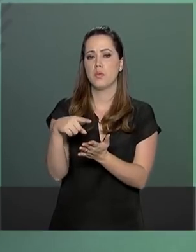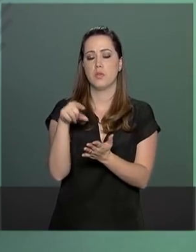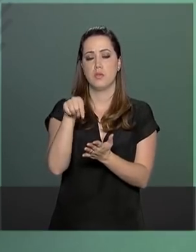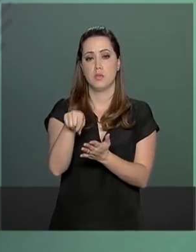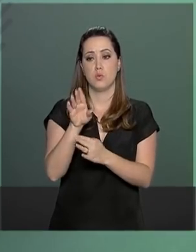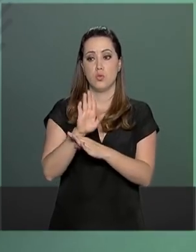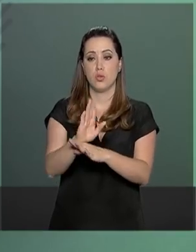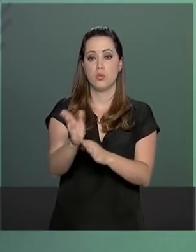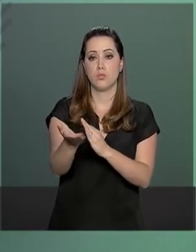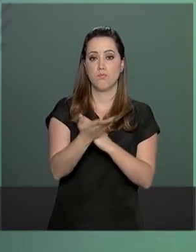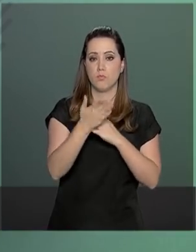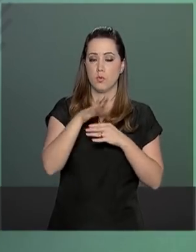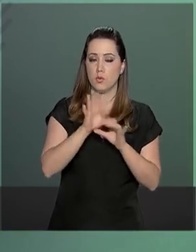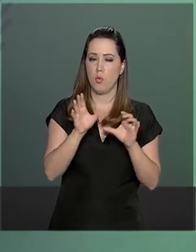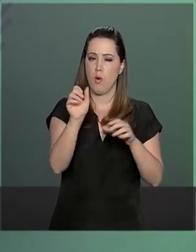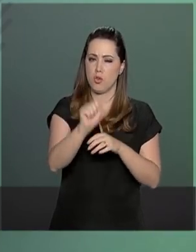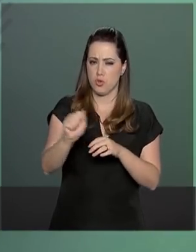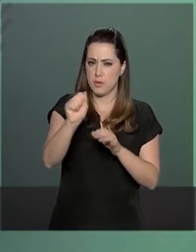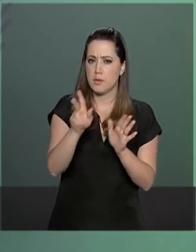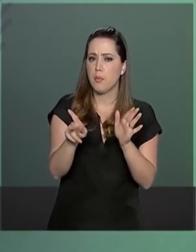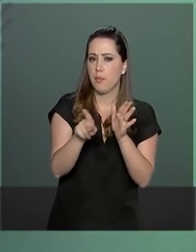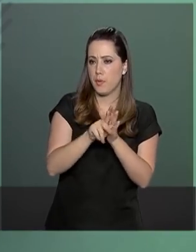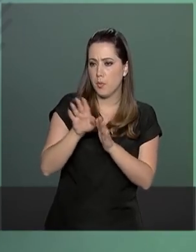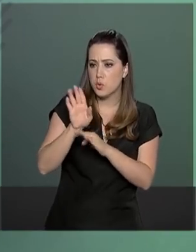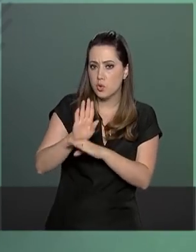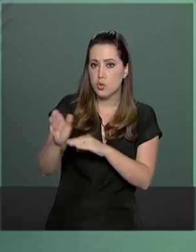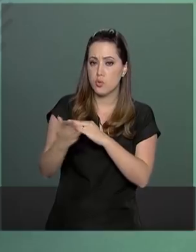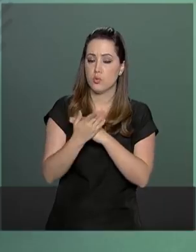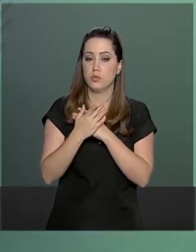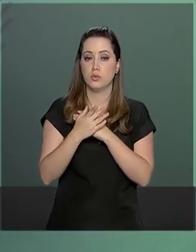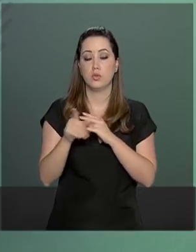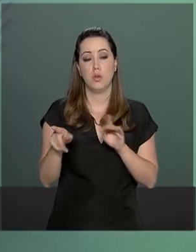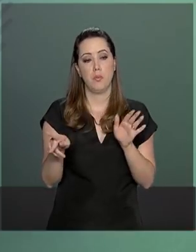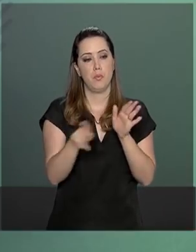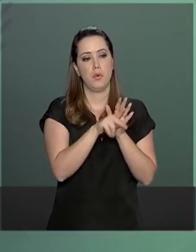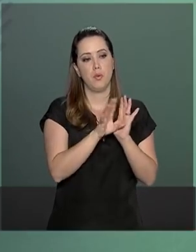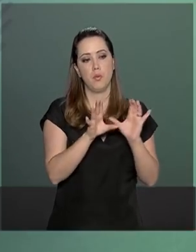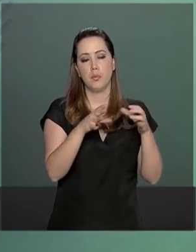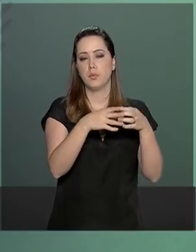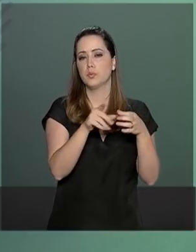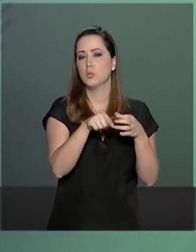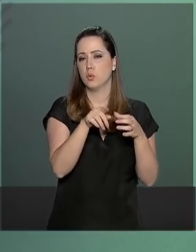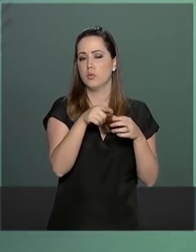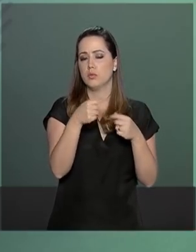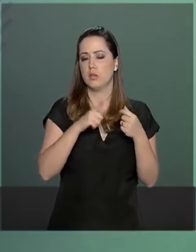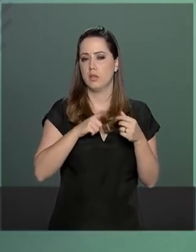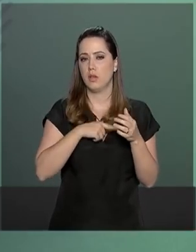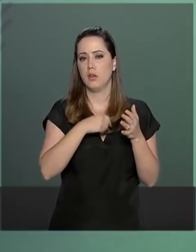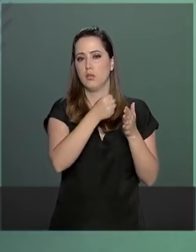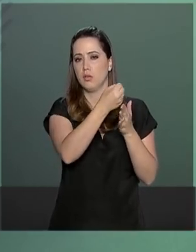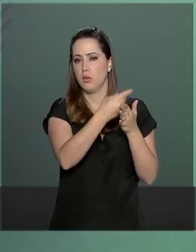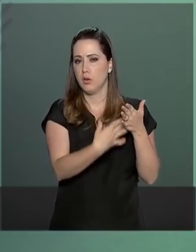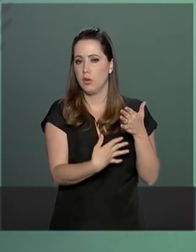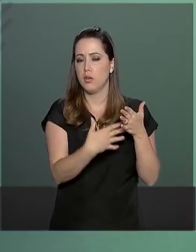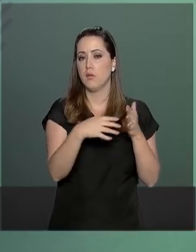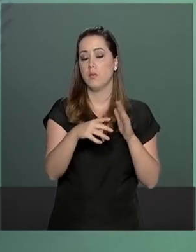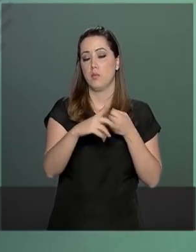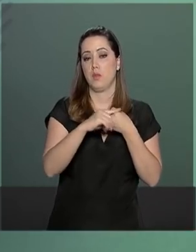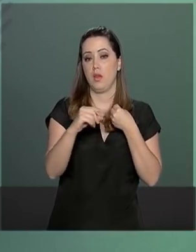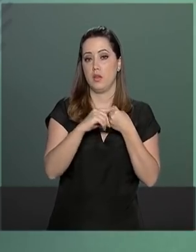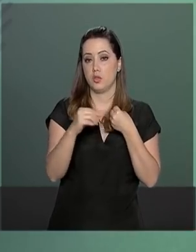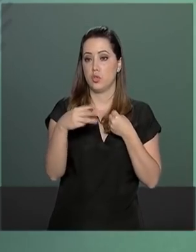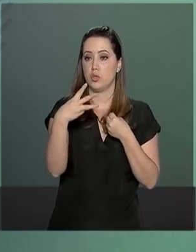cooperação conforme as atribuições que lhes são conferidas pelo artigo 30